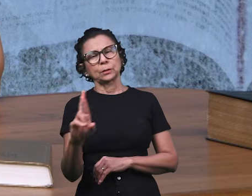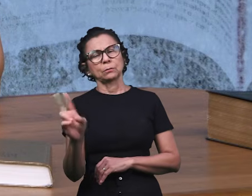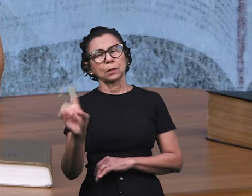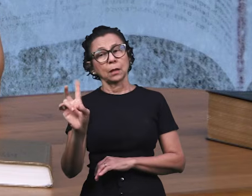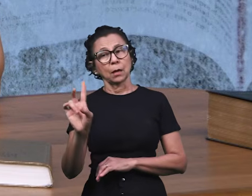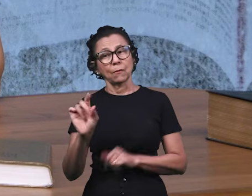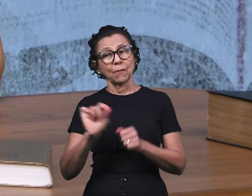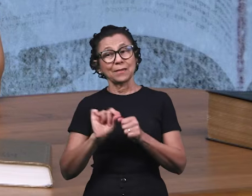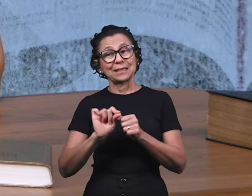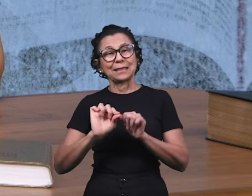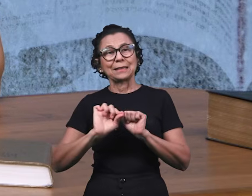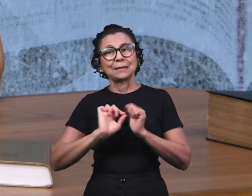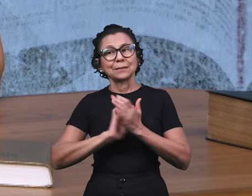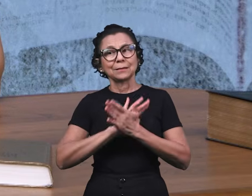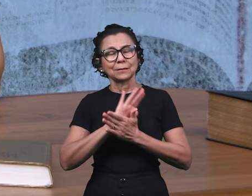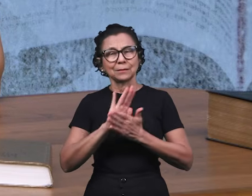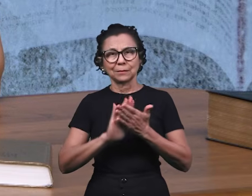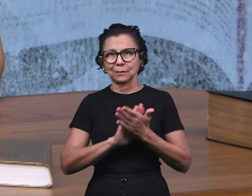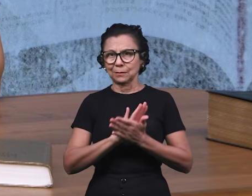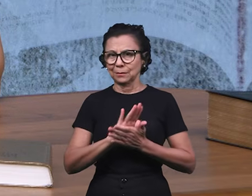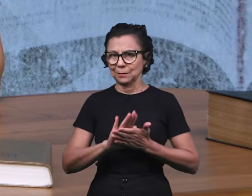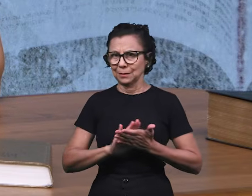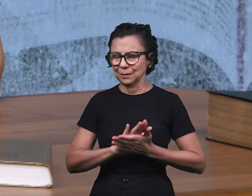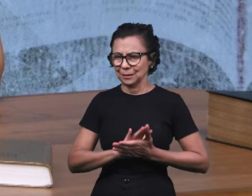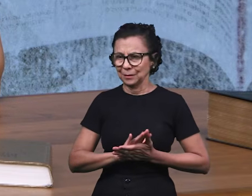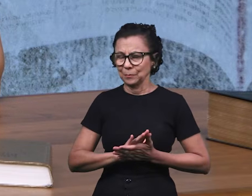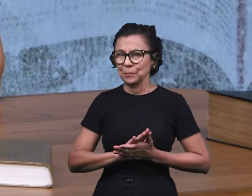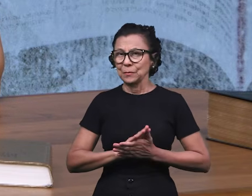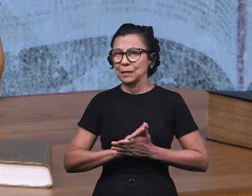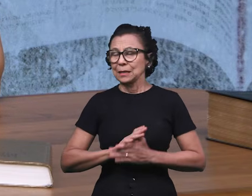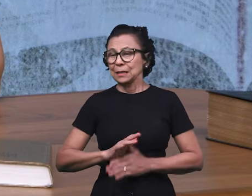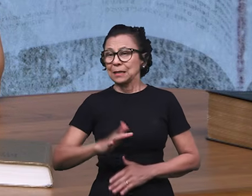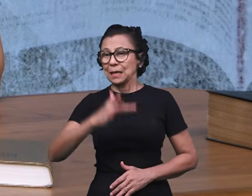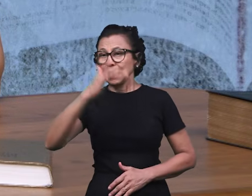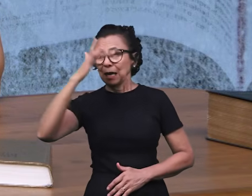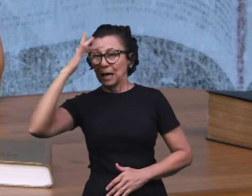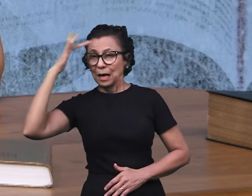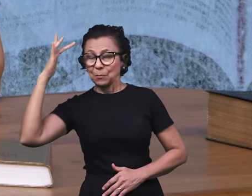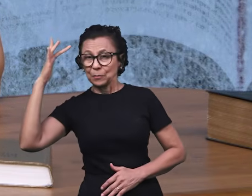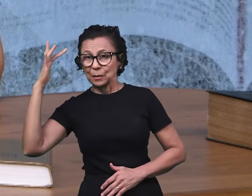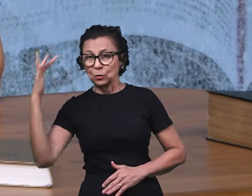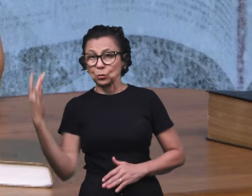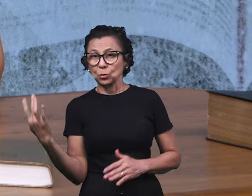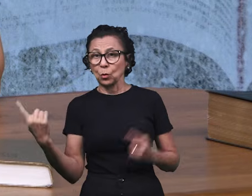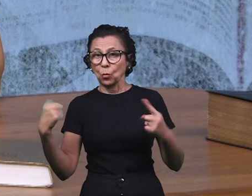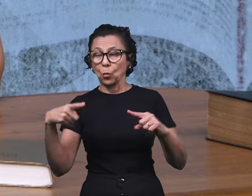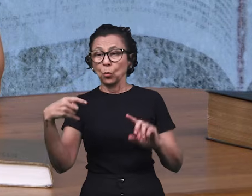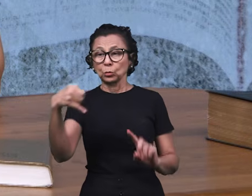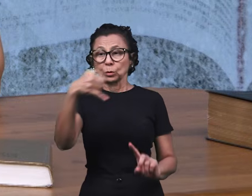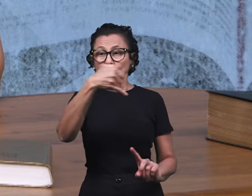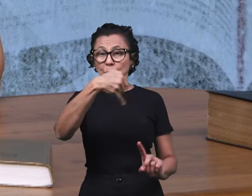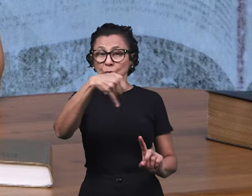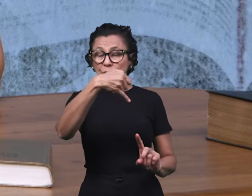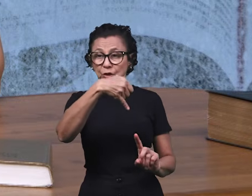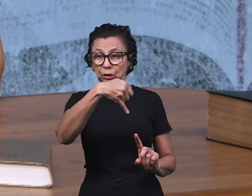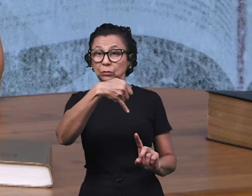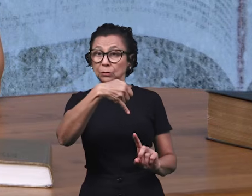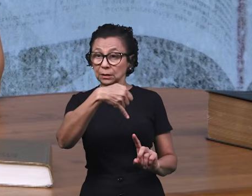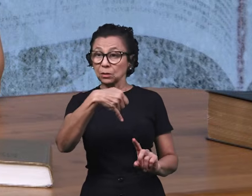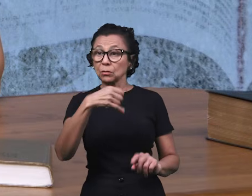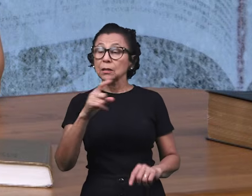dano lhe faças, porque quem estendeu a sua mão contra o ungido do Senhor e ficou